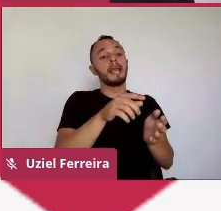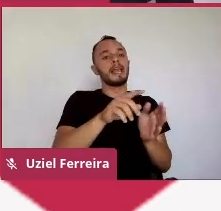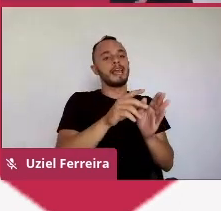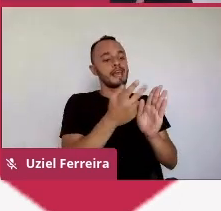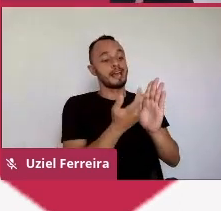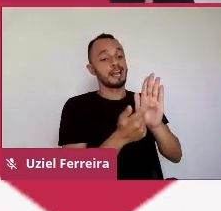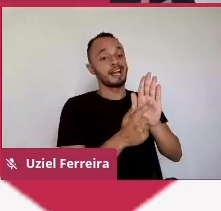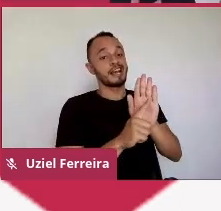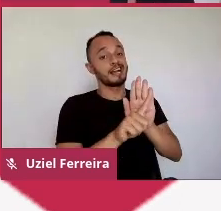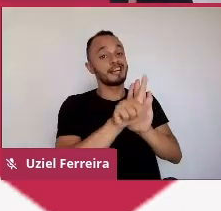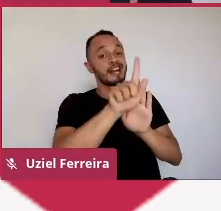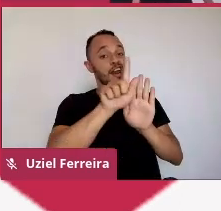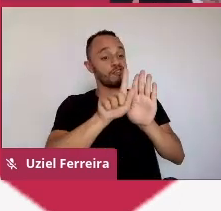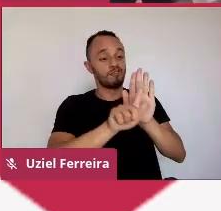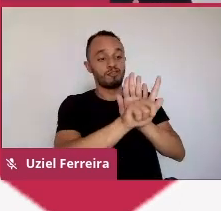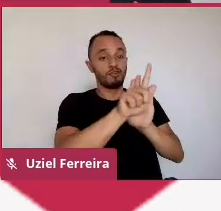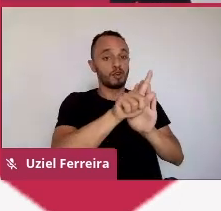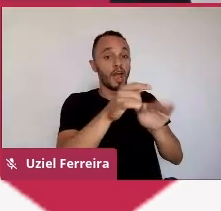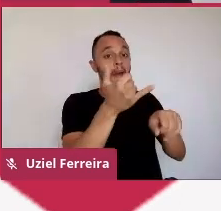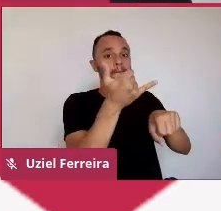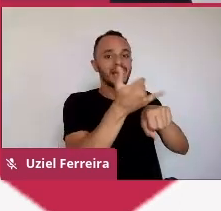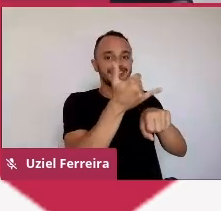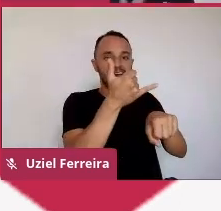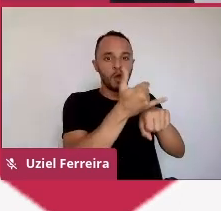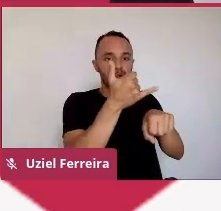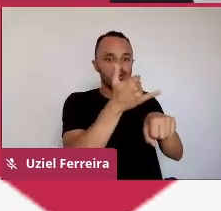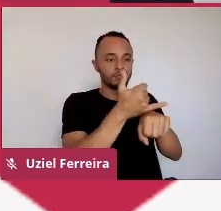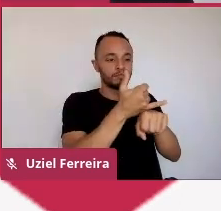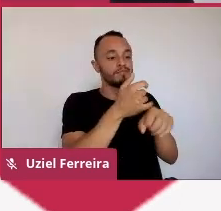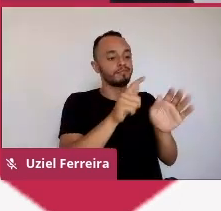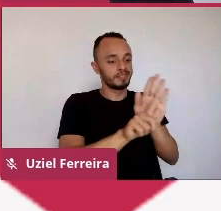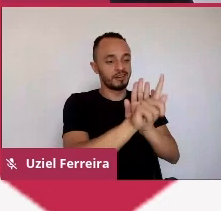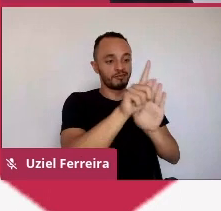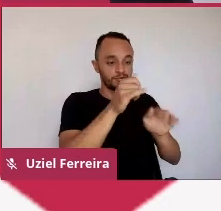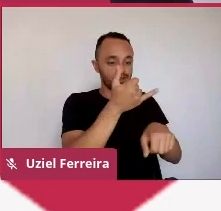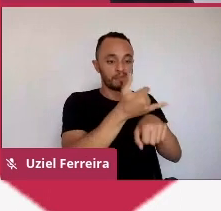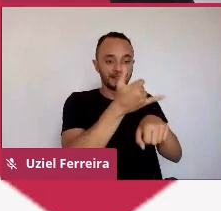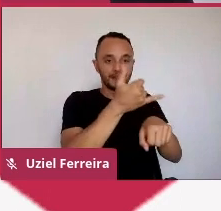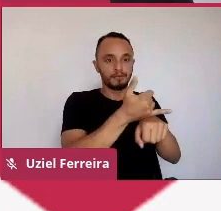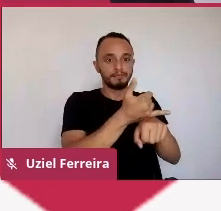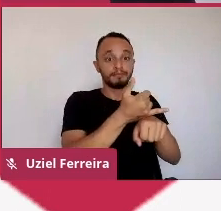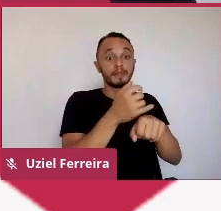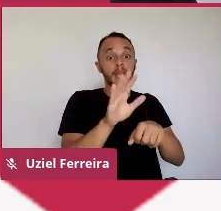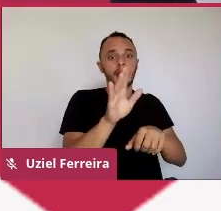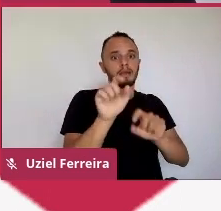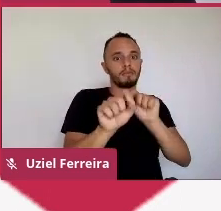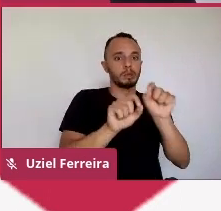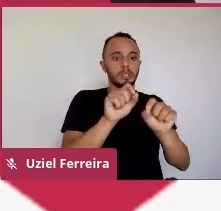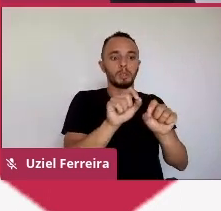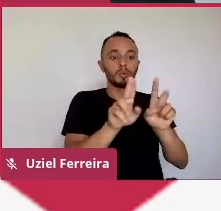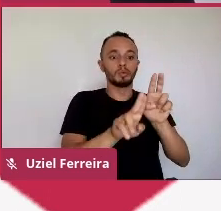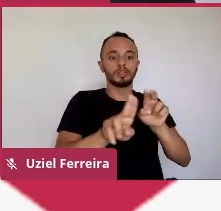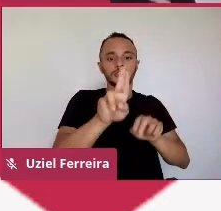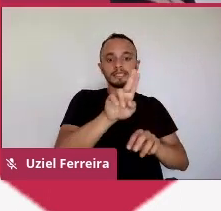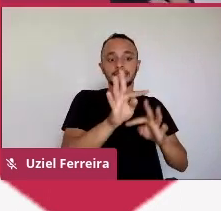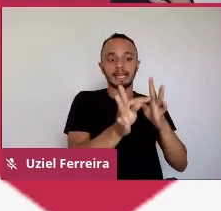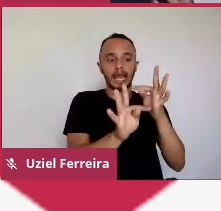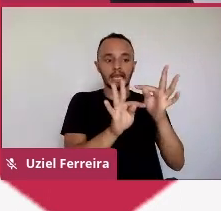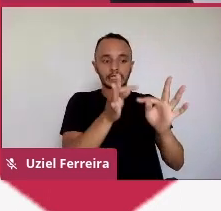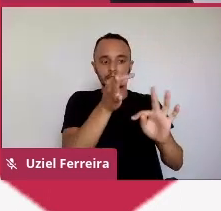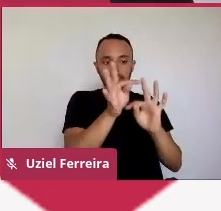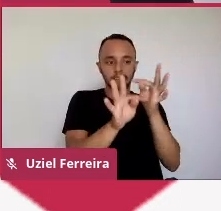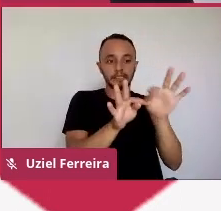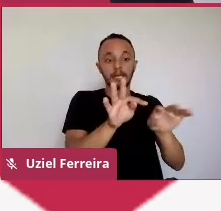gravura em metal, na verdade, ela acaba sendo uma derivação de técnicas da ourivesaria. Ela se